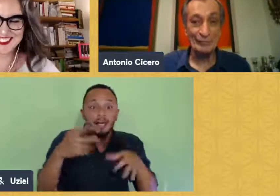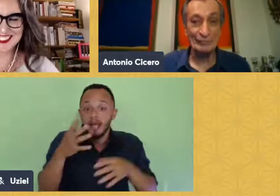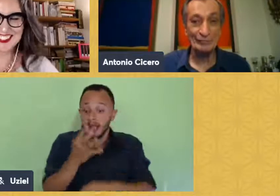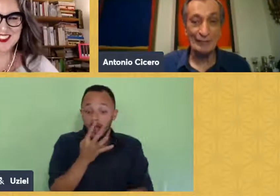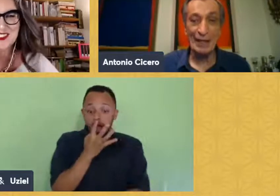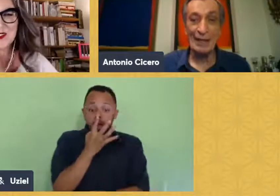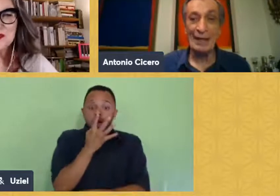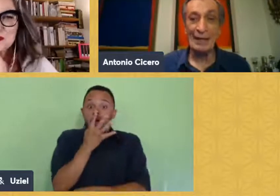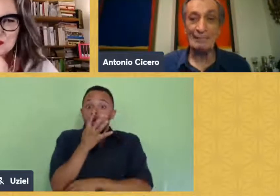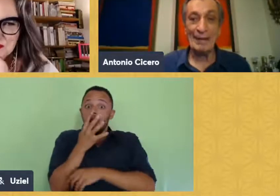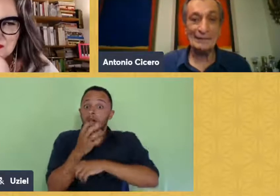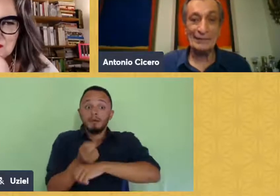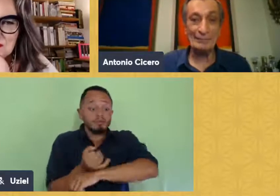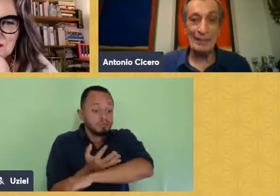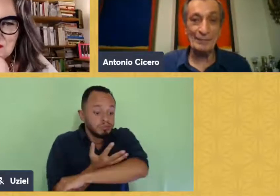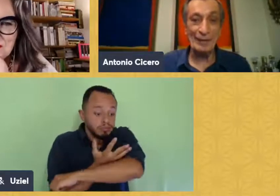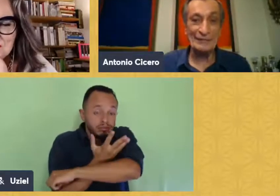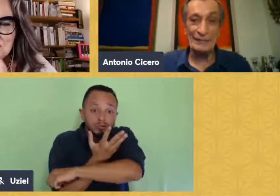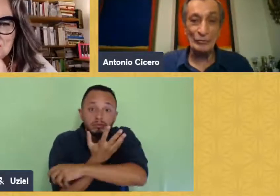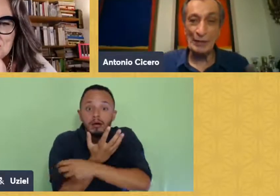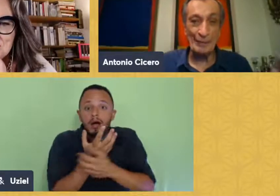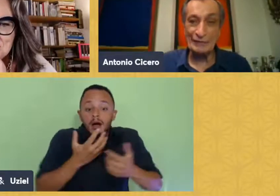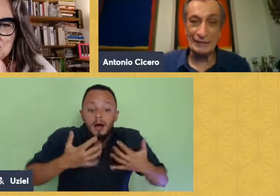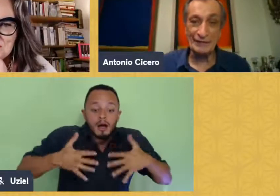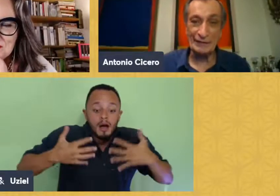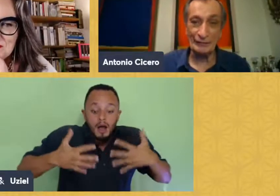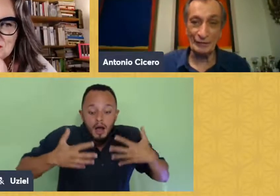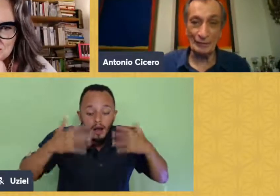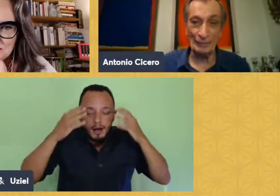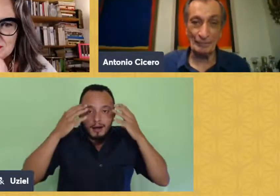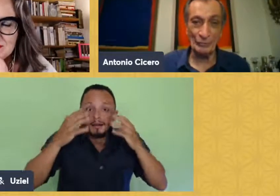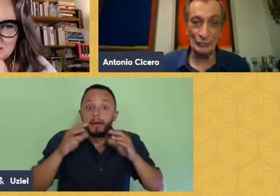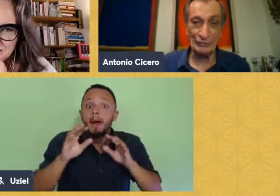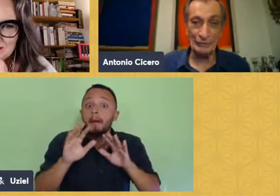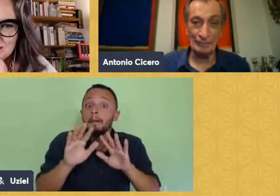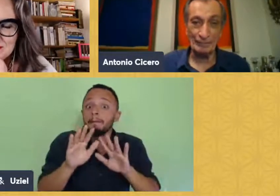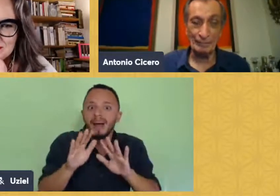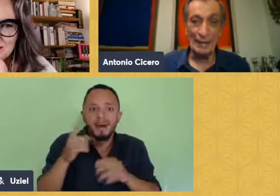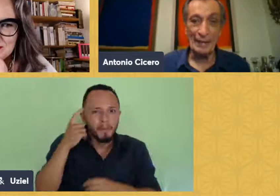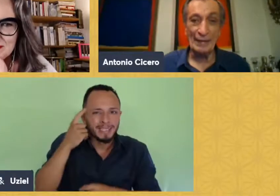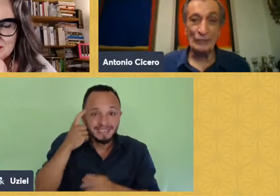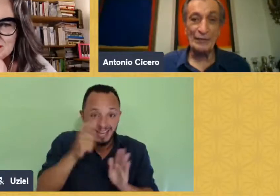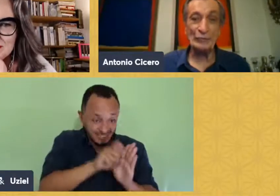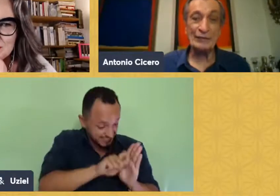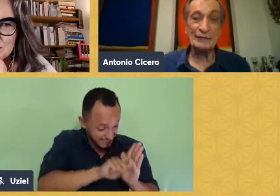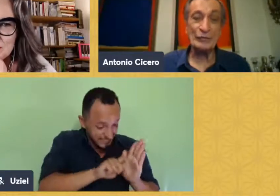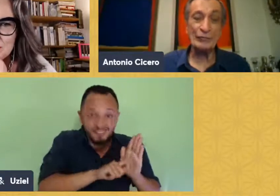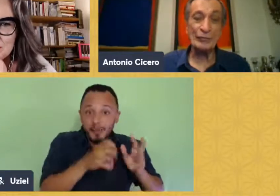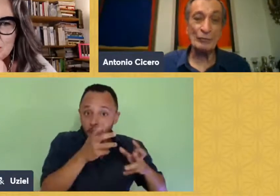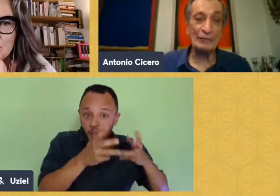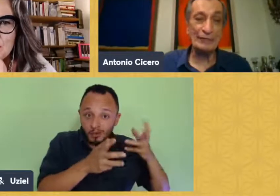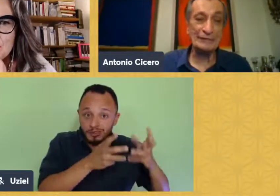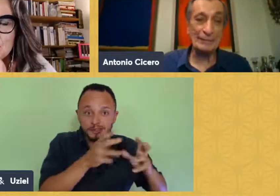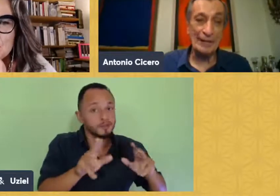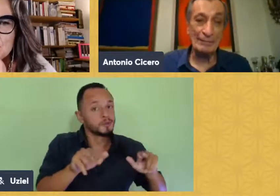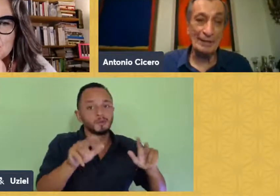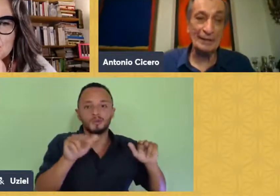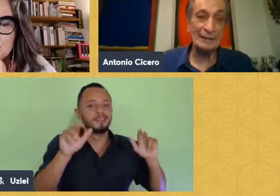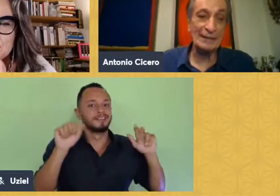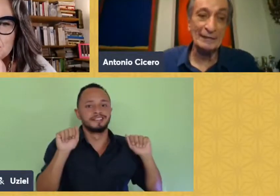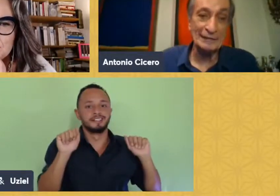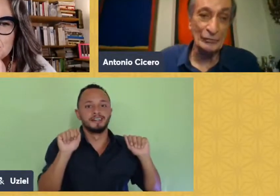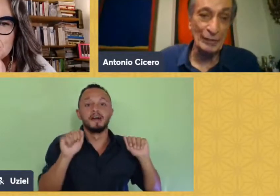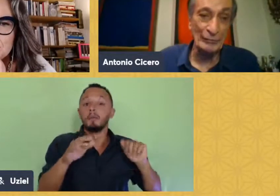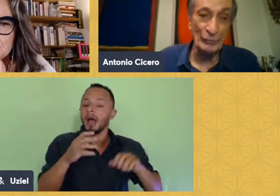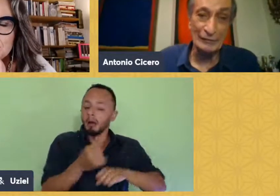Impressionadíssimo. Mas mesmo assim, nunca pensei em escrever, não, música. Uhum. O que aconteceu foi que uma vez a minha irmã,